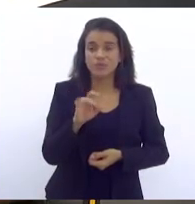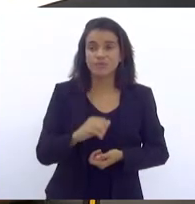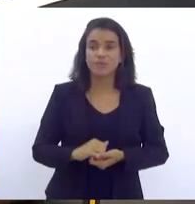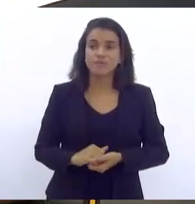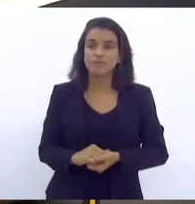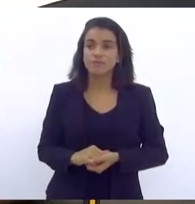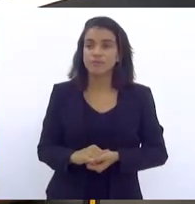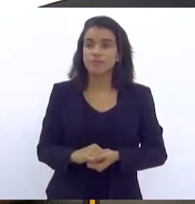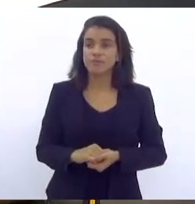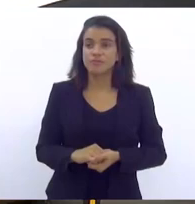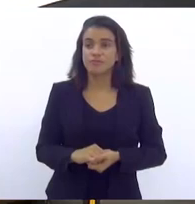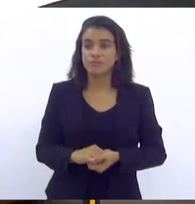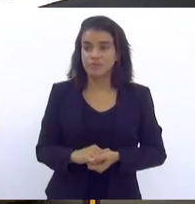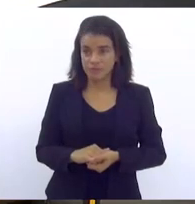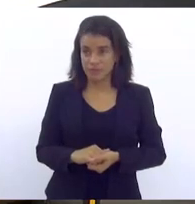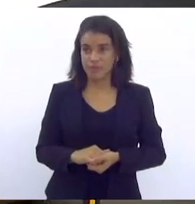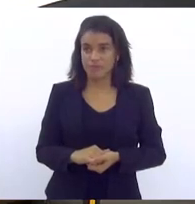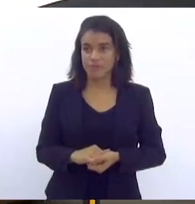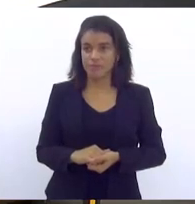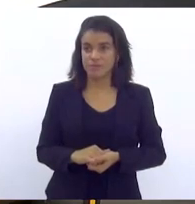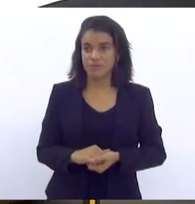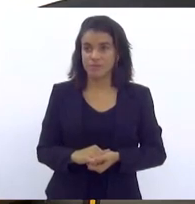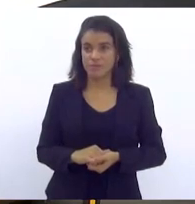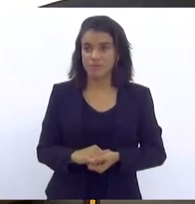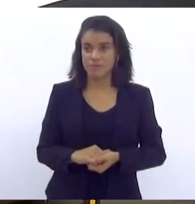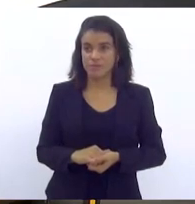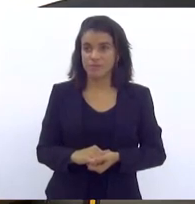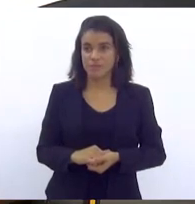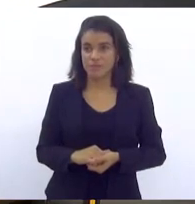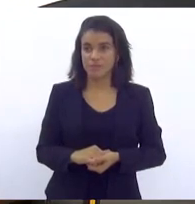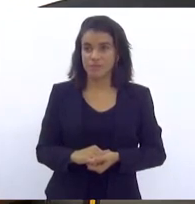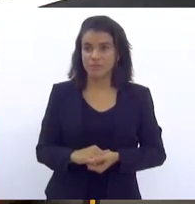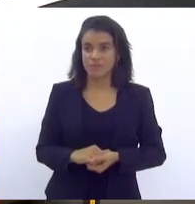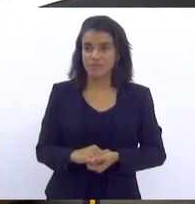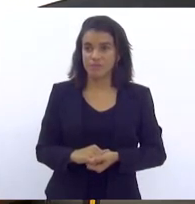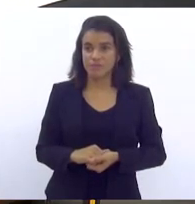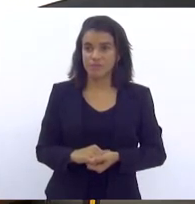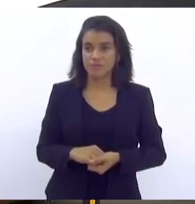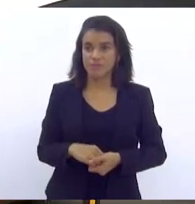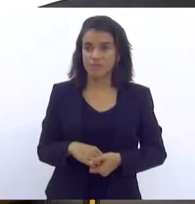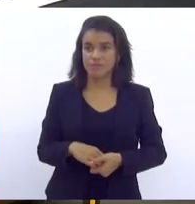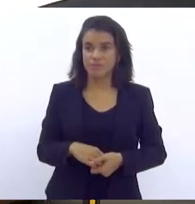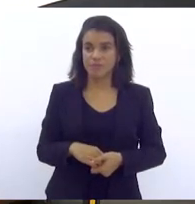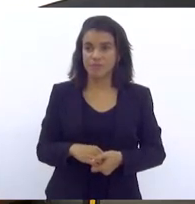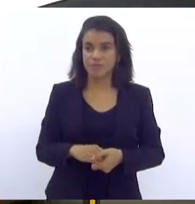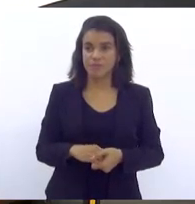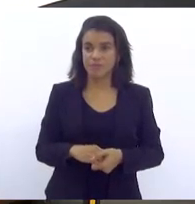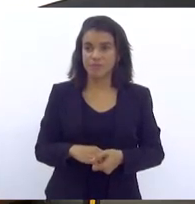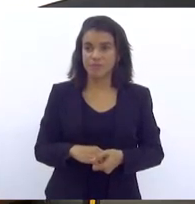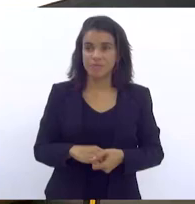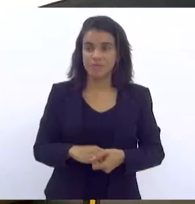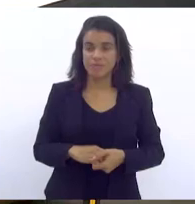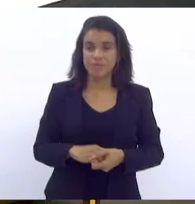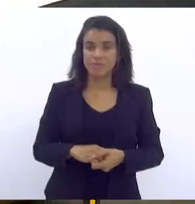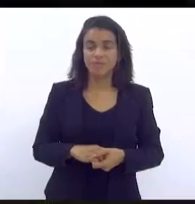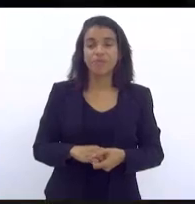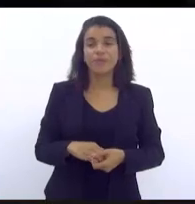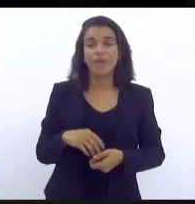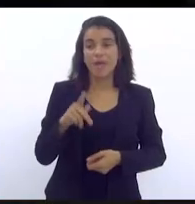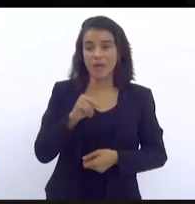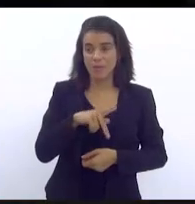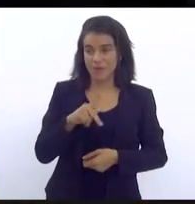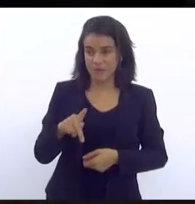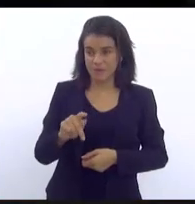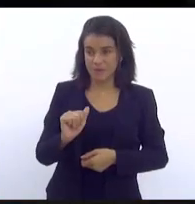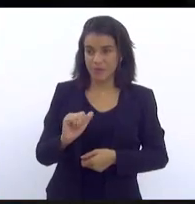eh sim sim sim por favor eh a professora